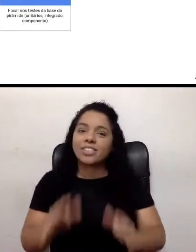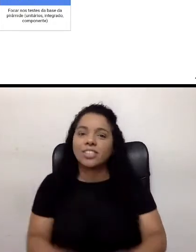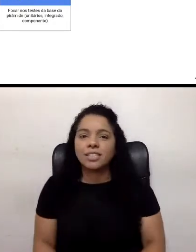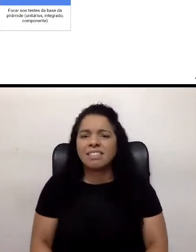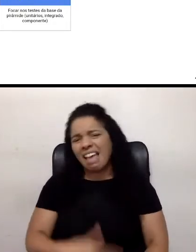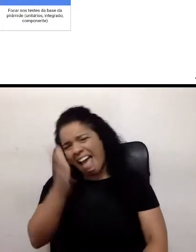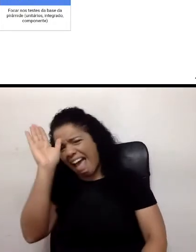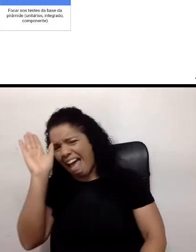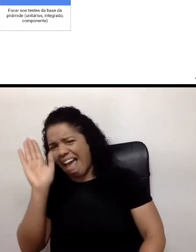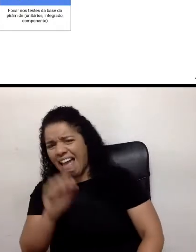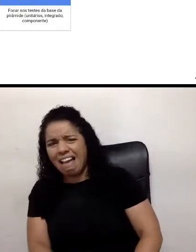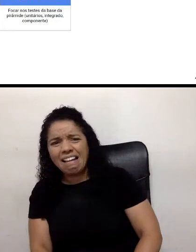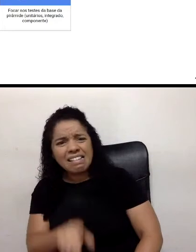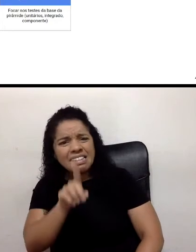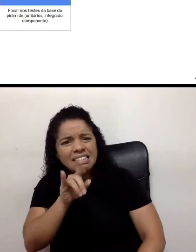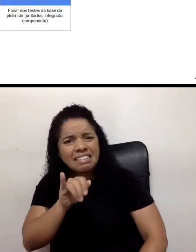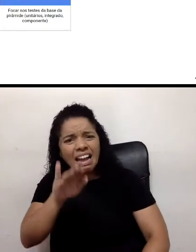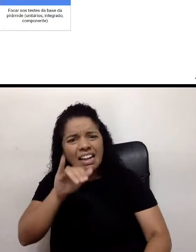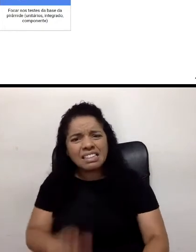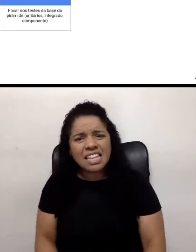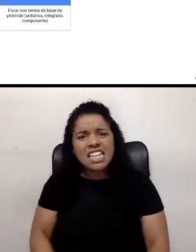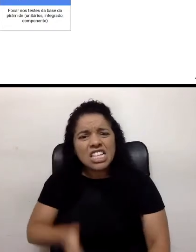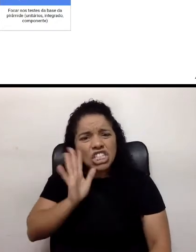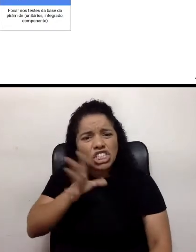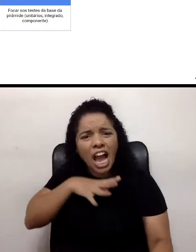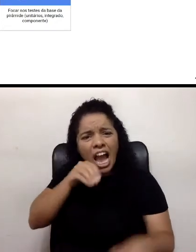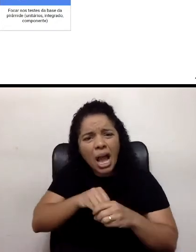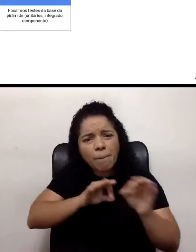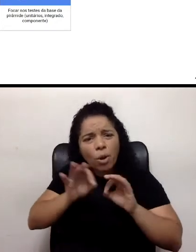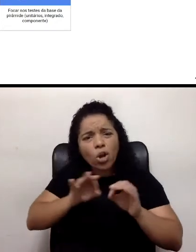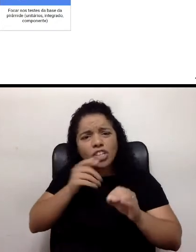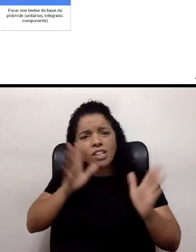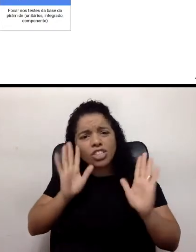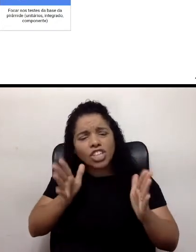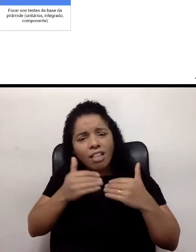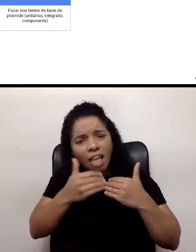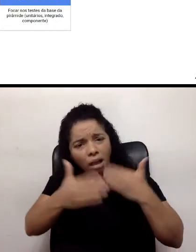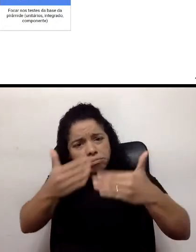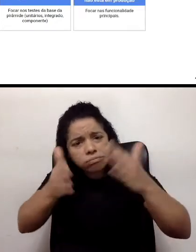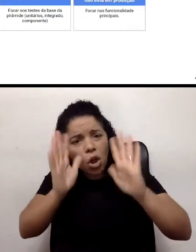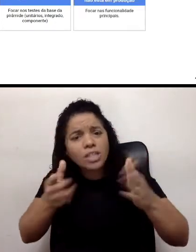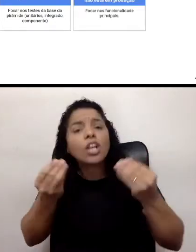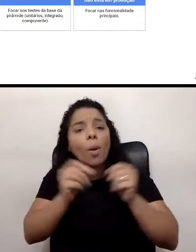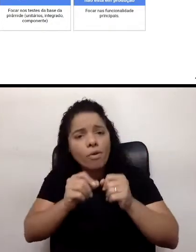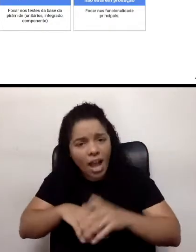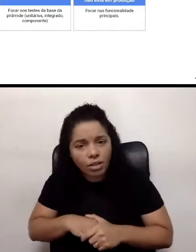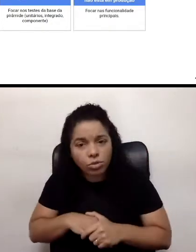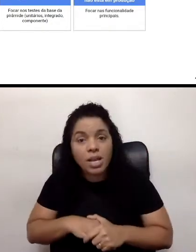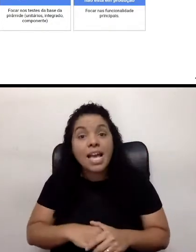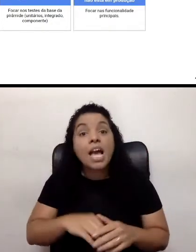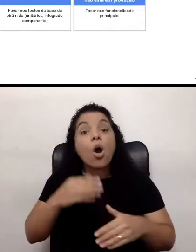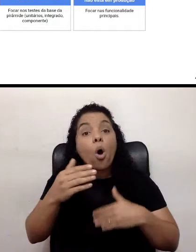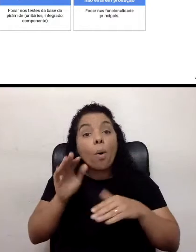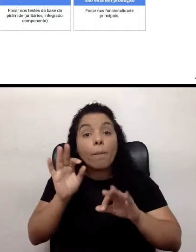Ah, Dani, mas aí entra a questão, né? Eu já estou num projeto que está rodando. Como é que eu faço minha vida? Num projeto legado que ainda não